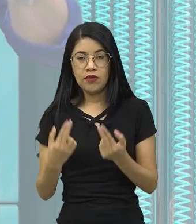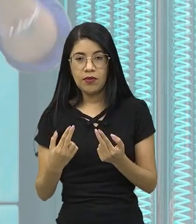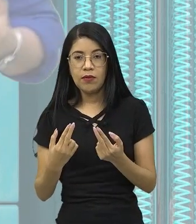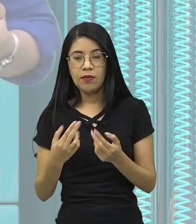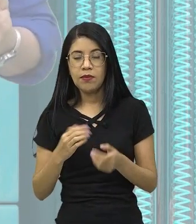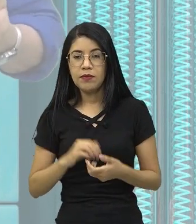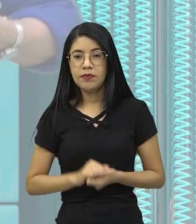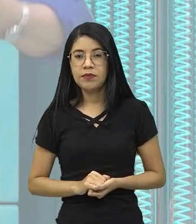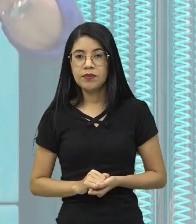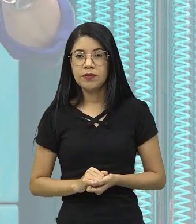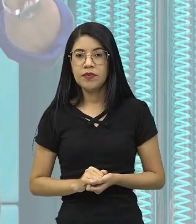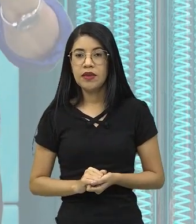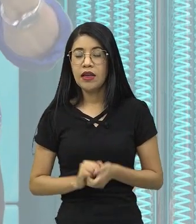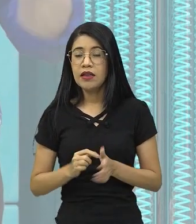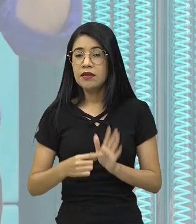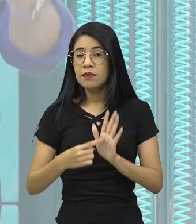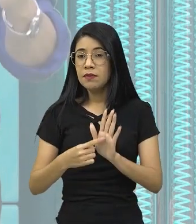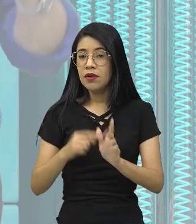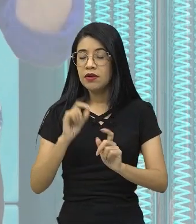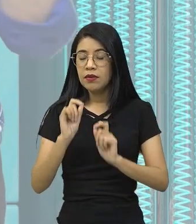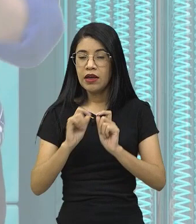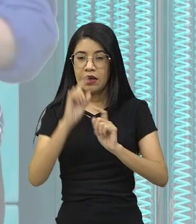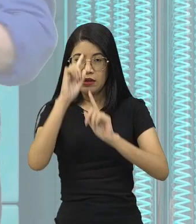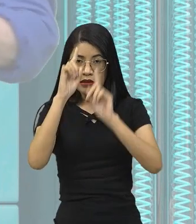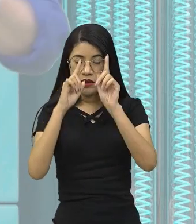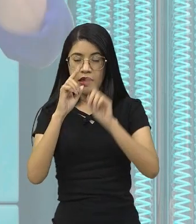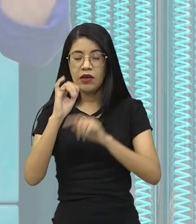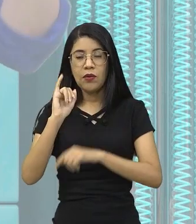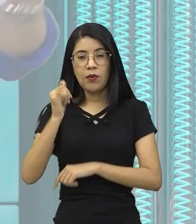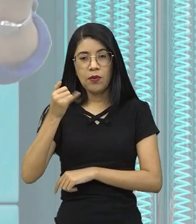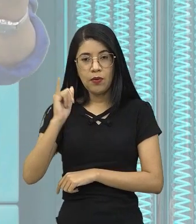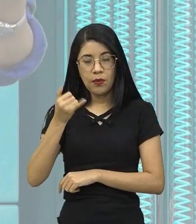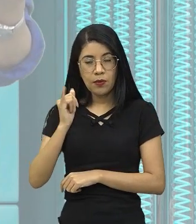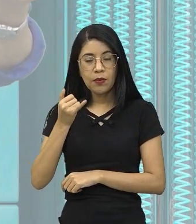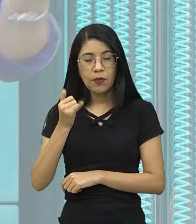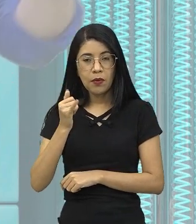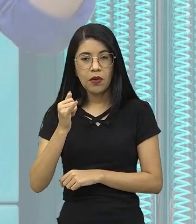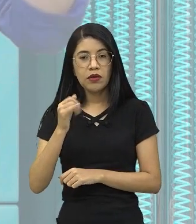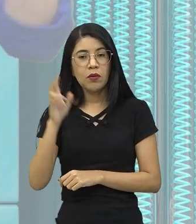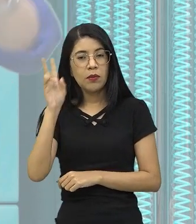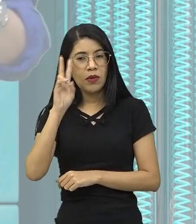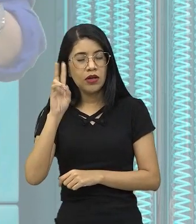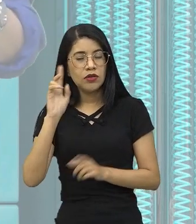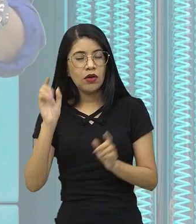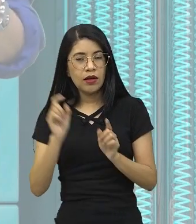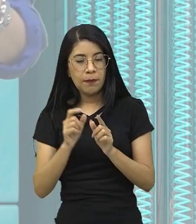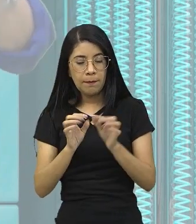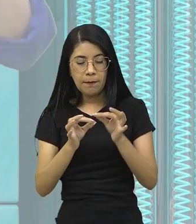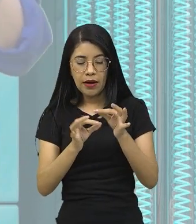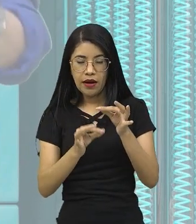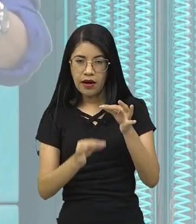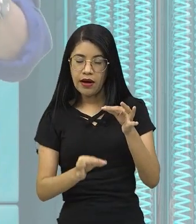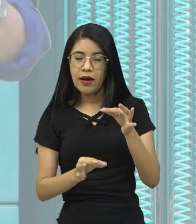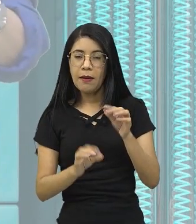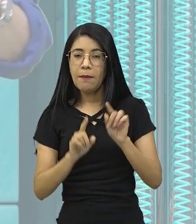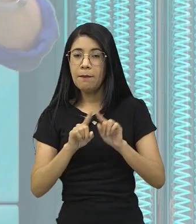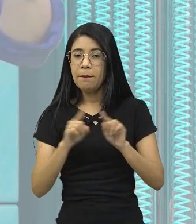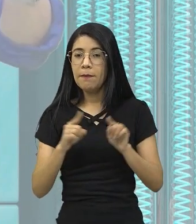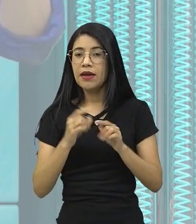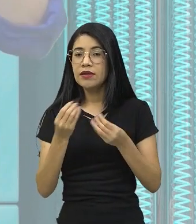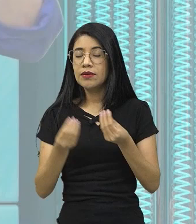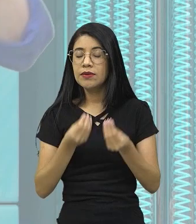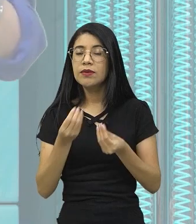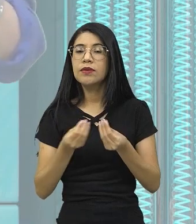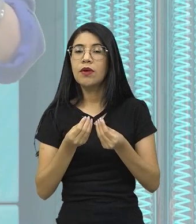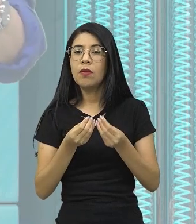a ideia de que é um conto, uma história inteira, mas escrita ali